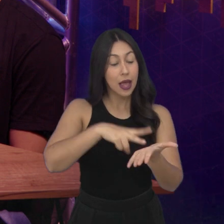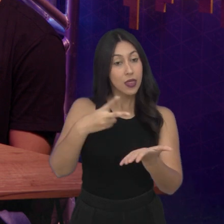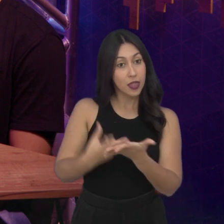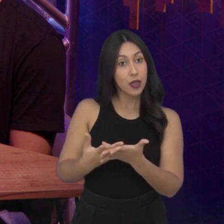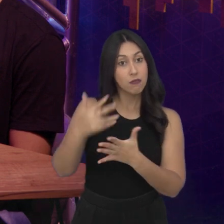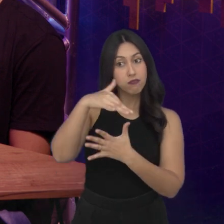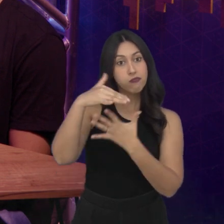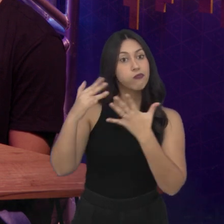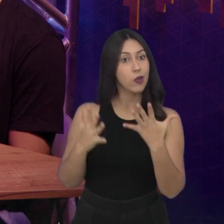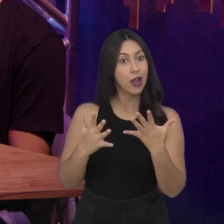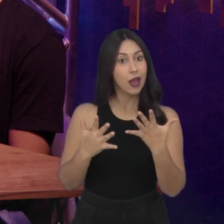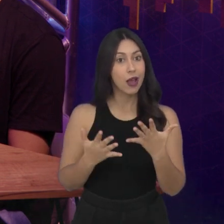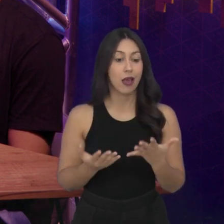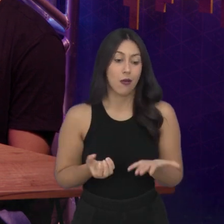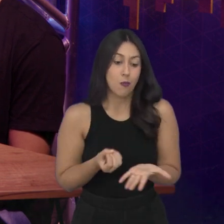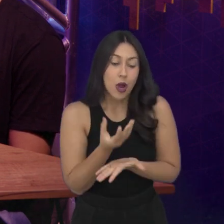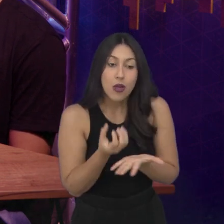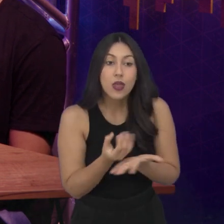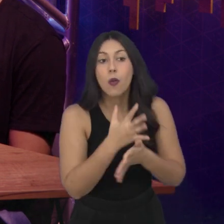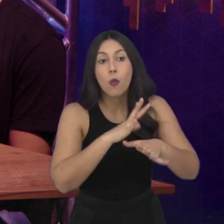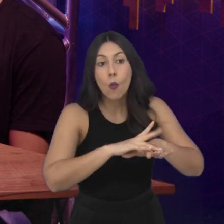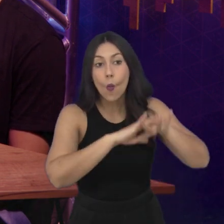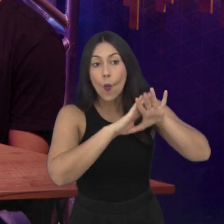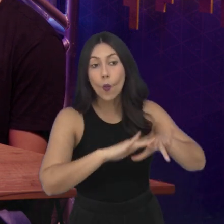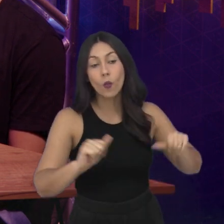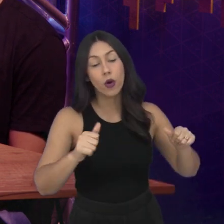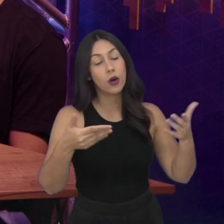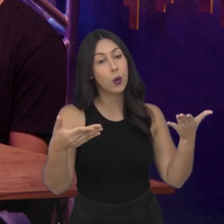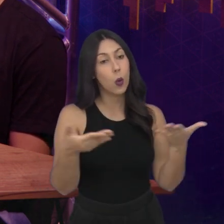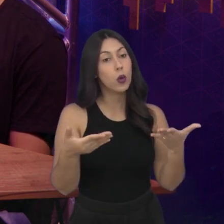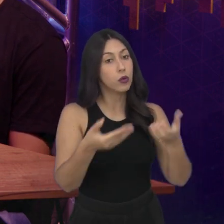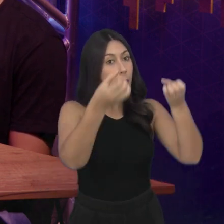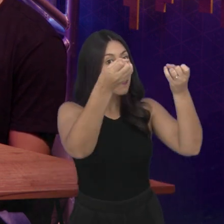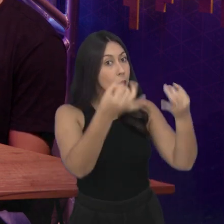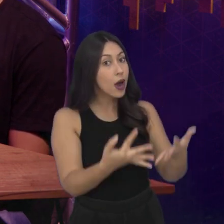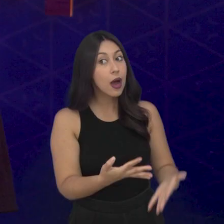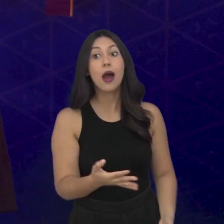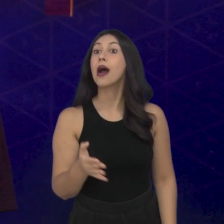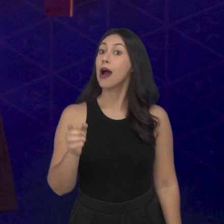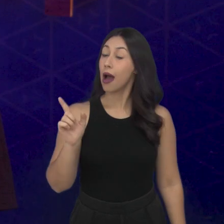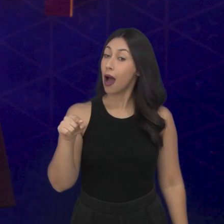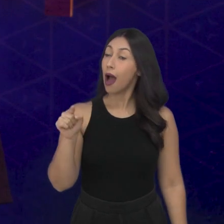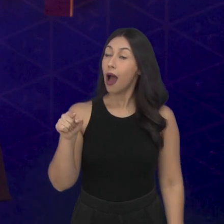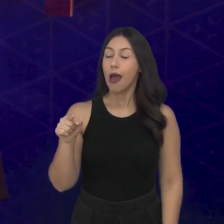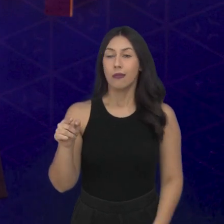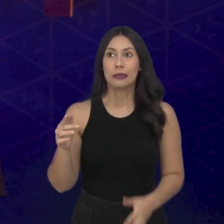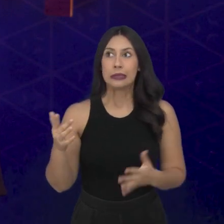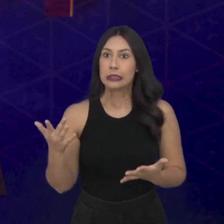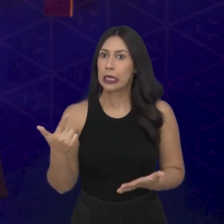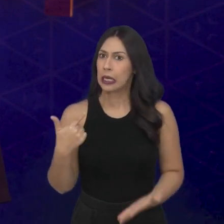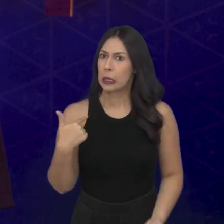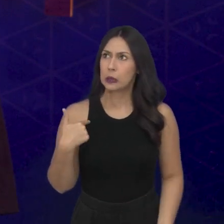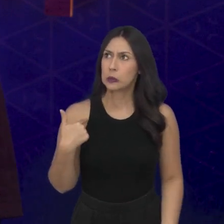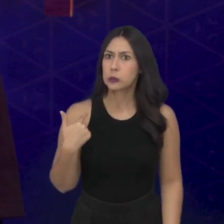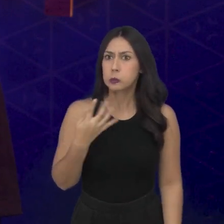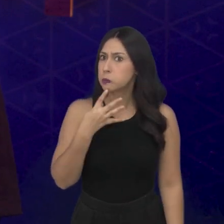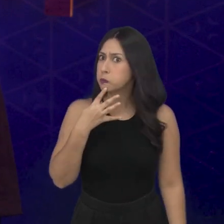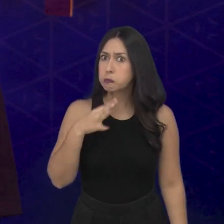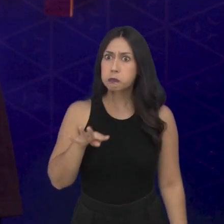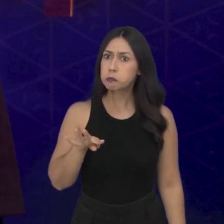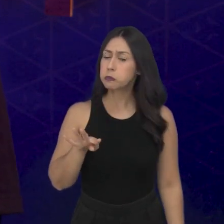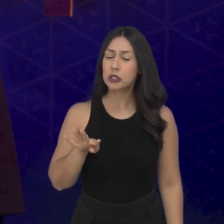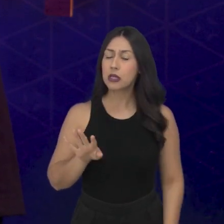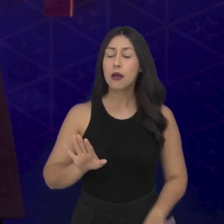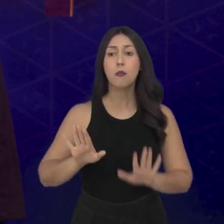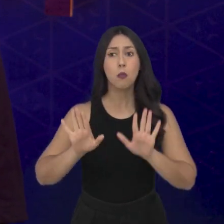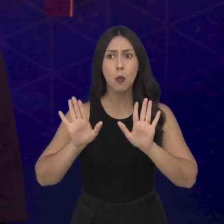português seria ficção de cura. E a gente vai falar sobre isso hoje, né, Samu? Eu confesso que eu não tinha escutado ainda esse